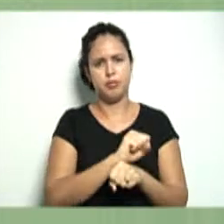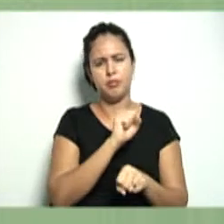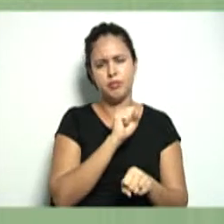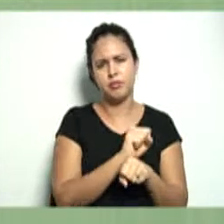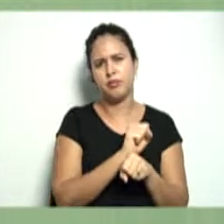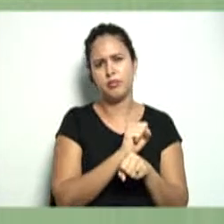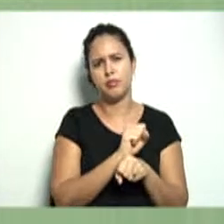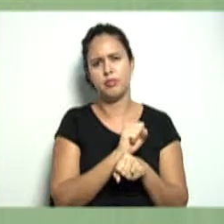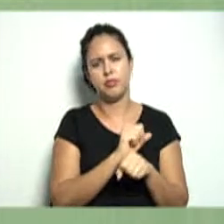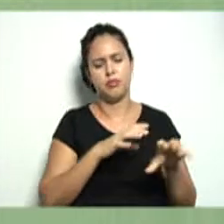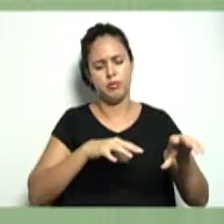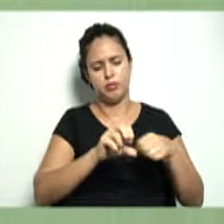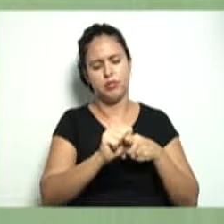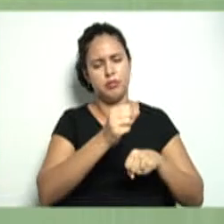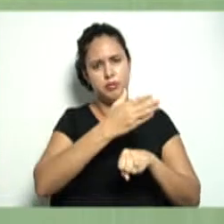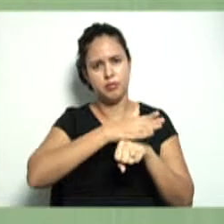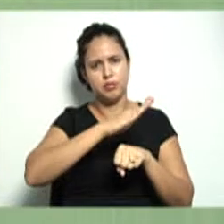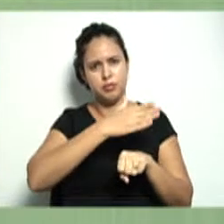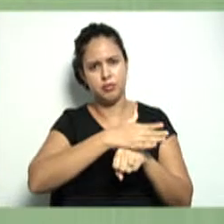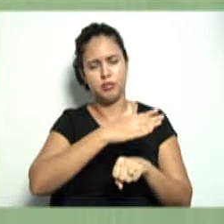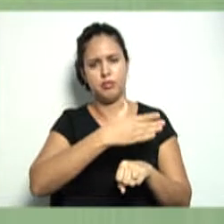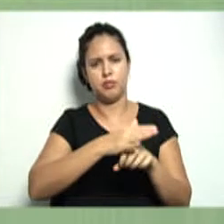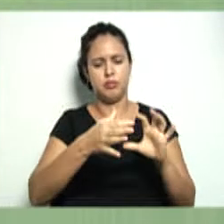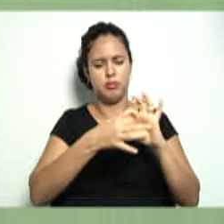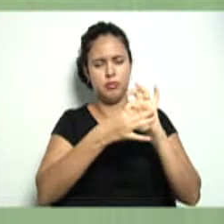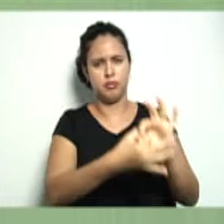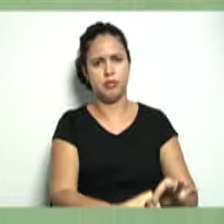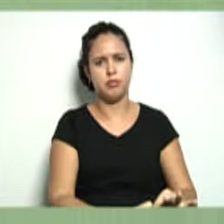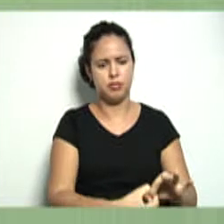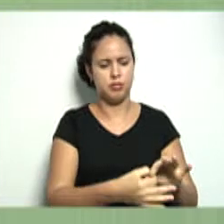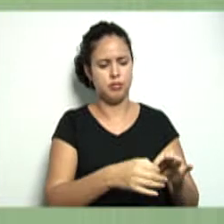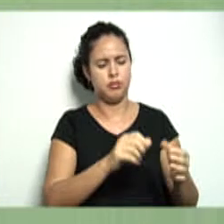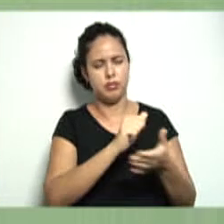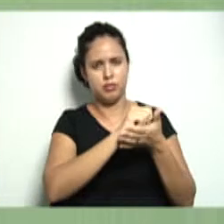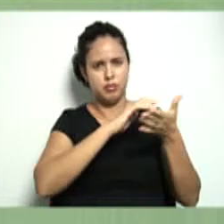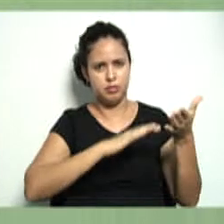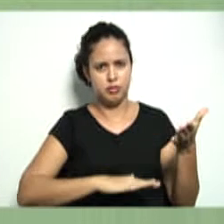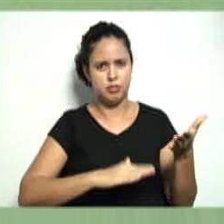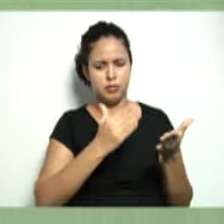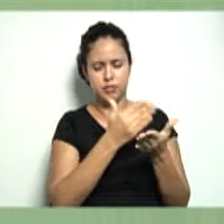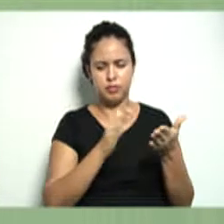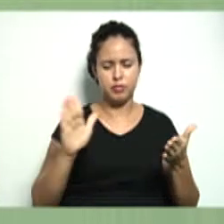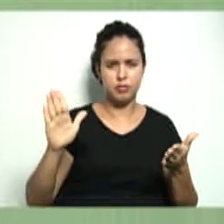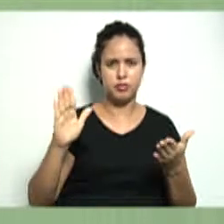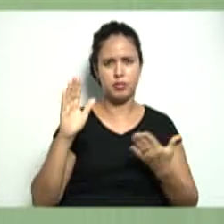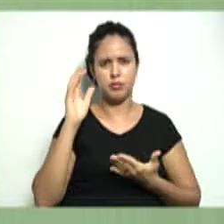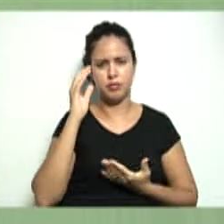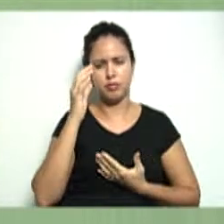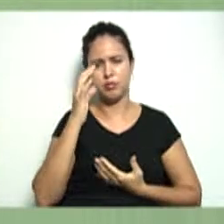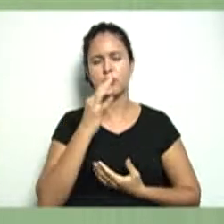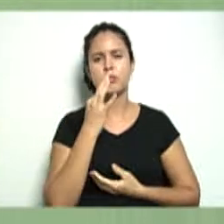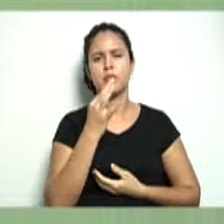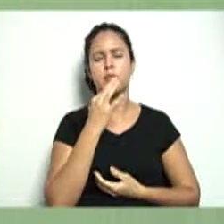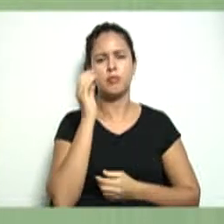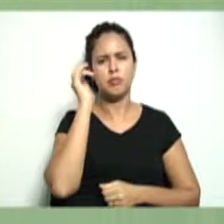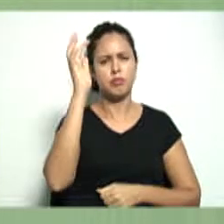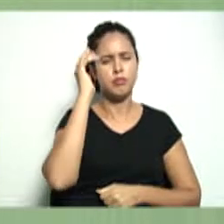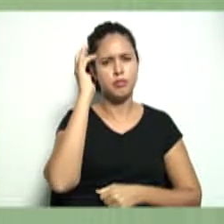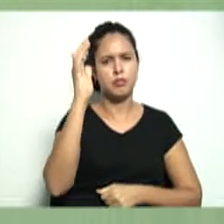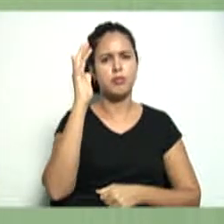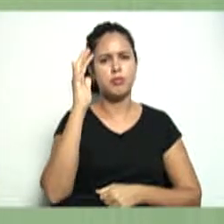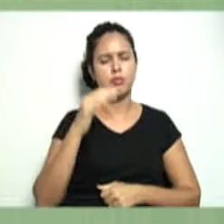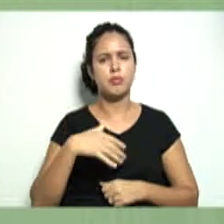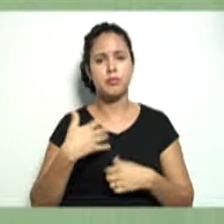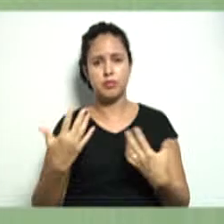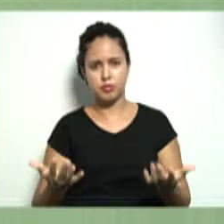formação prática ligada às suas atividades, dispensando os conhecimentos teóricos. Essa é o que,